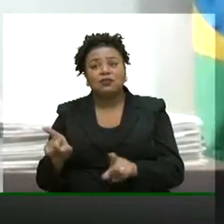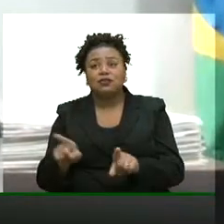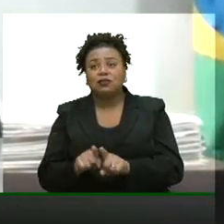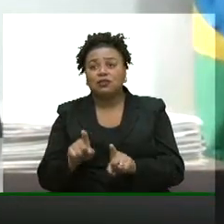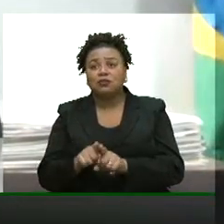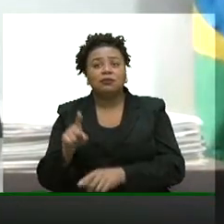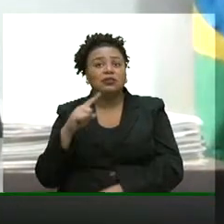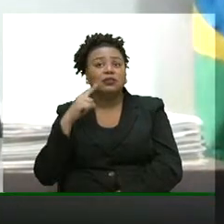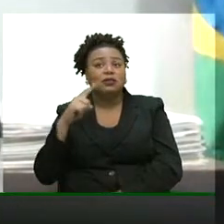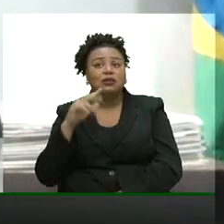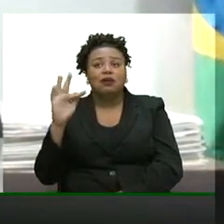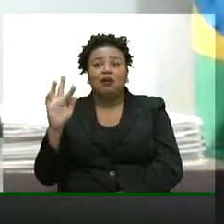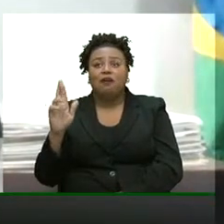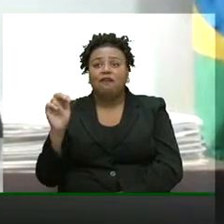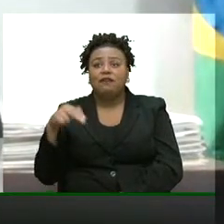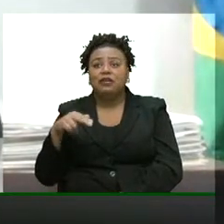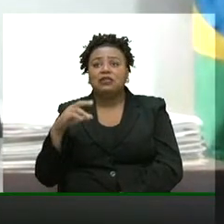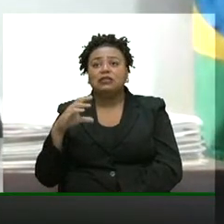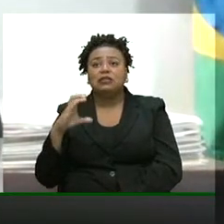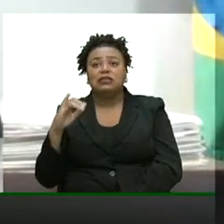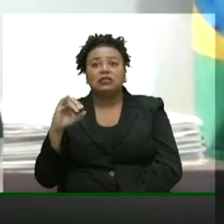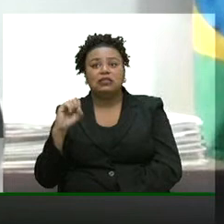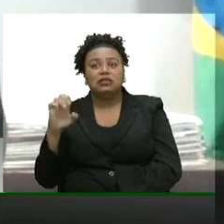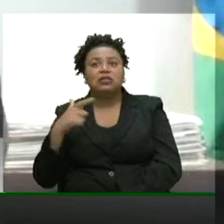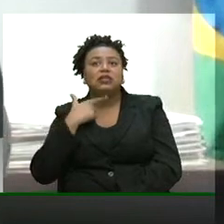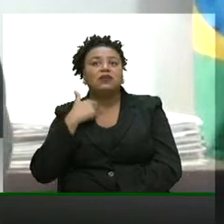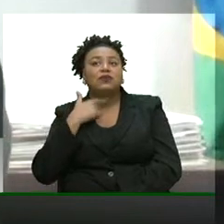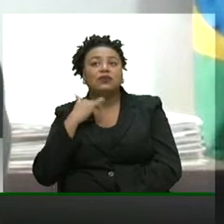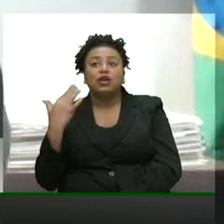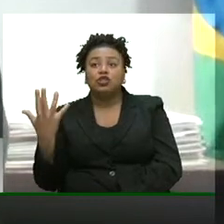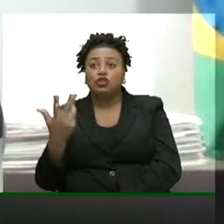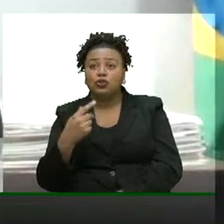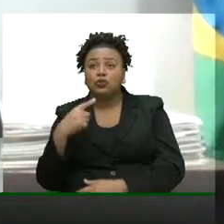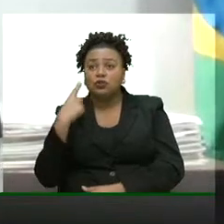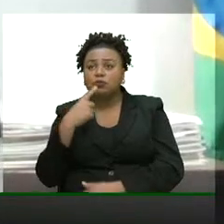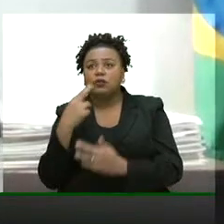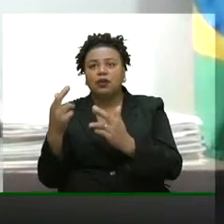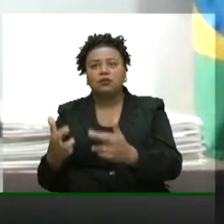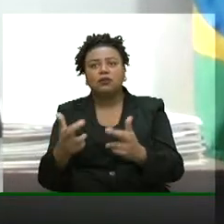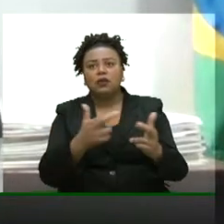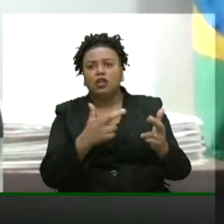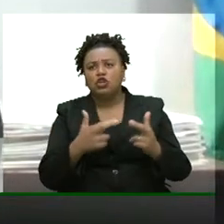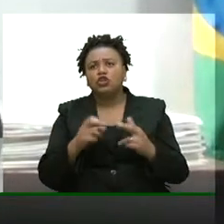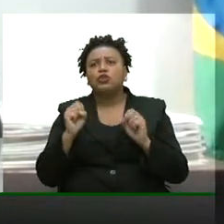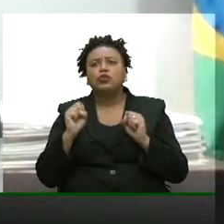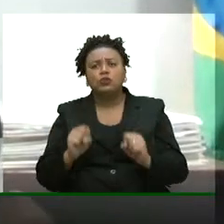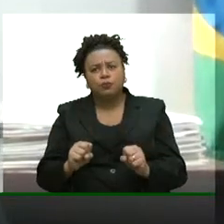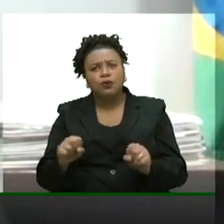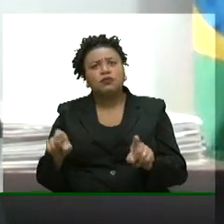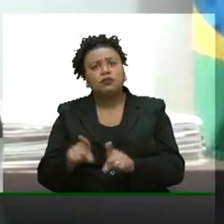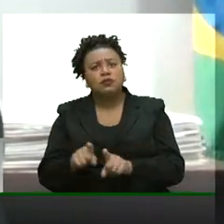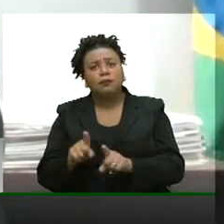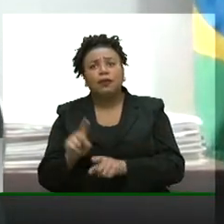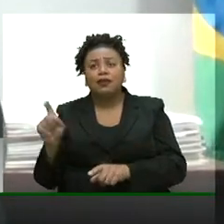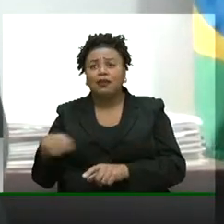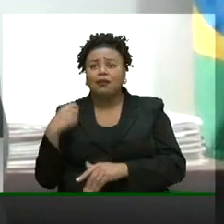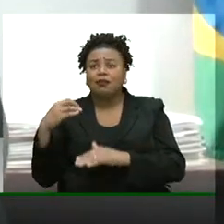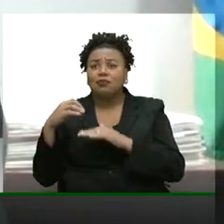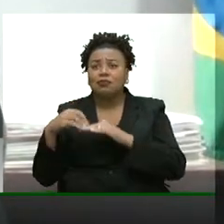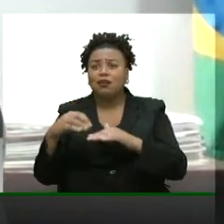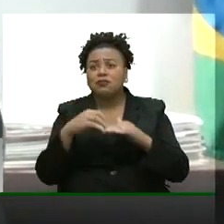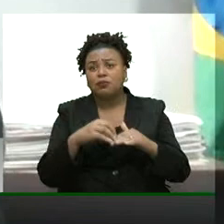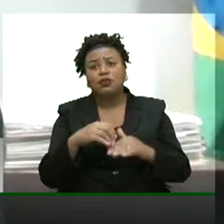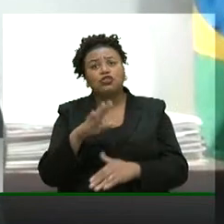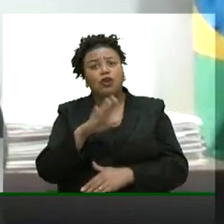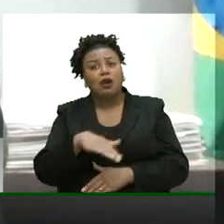deputada Franciane, o anseio de todos os deputados nas suas regiões, para que nós possamos passar também para aqueles que transportam os alunos